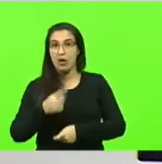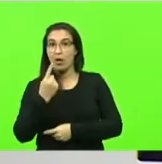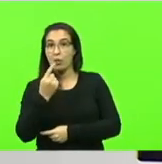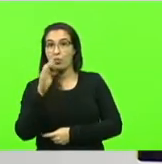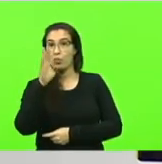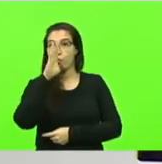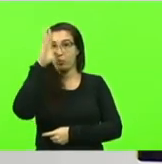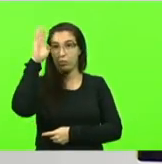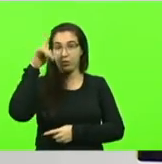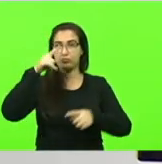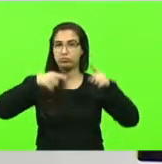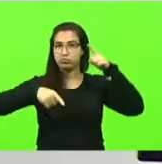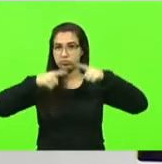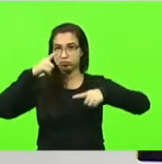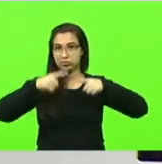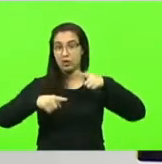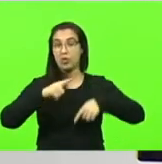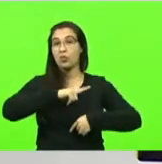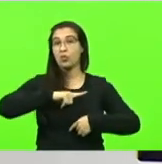que, aliás,